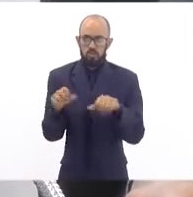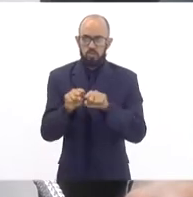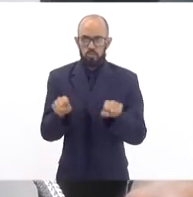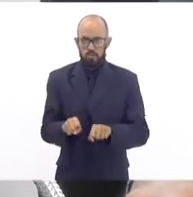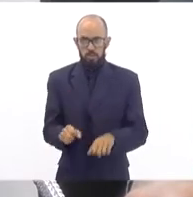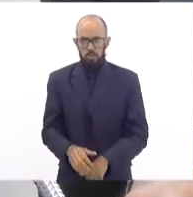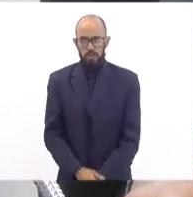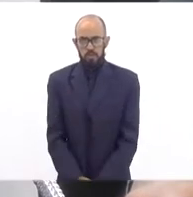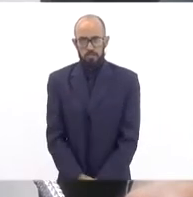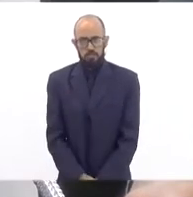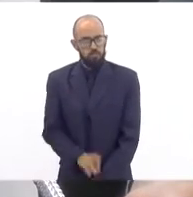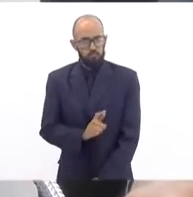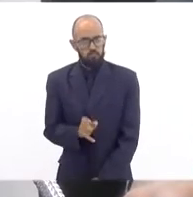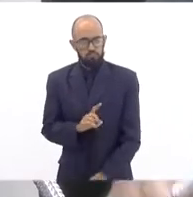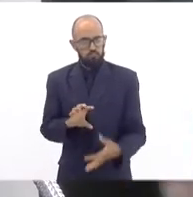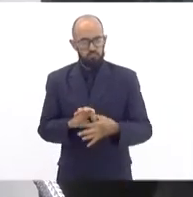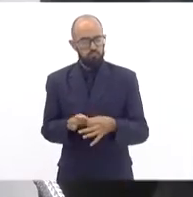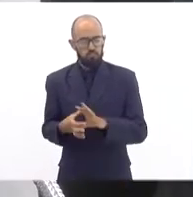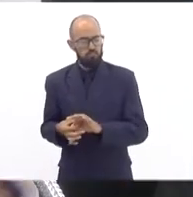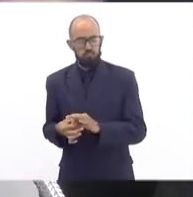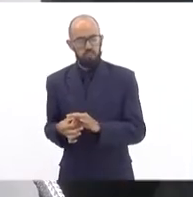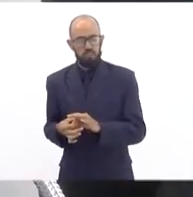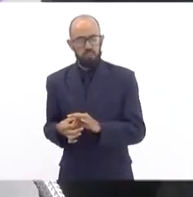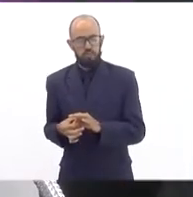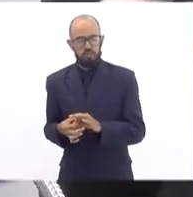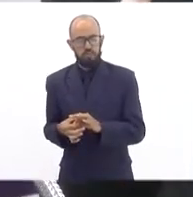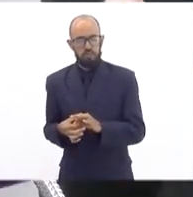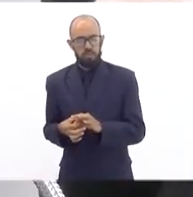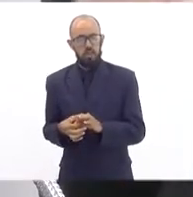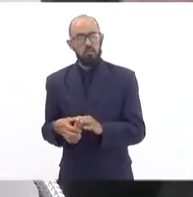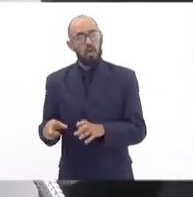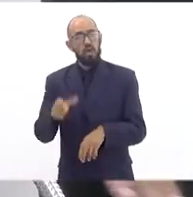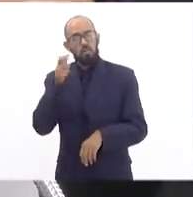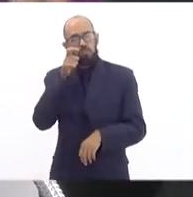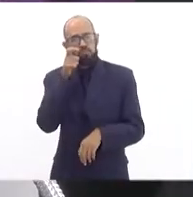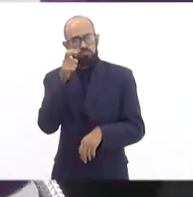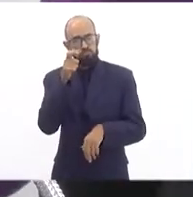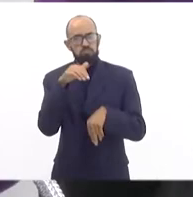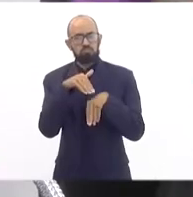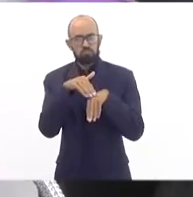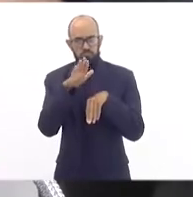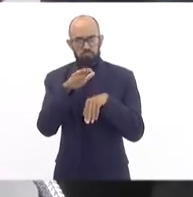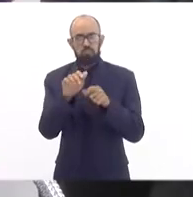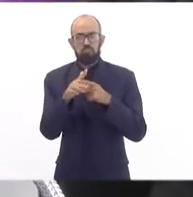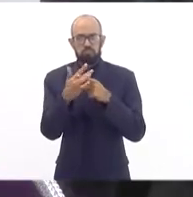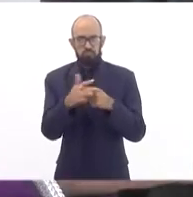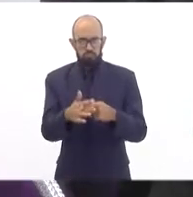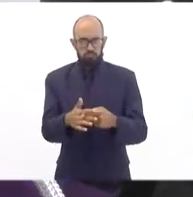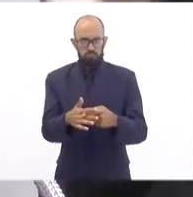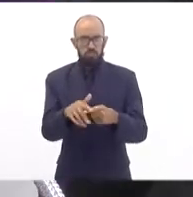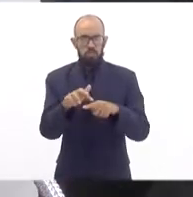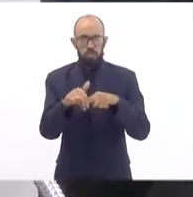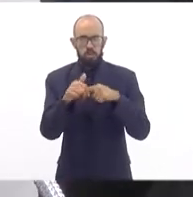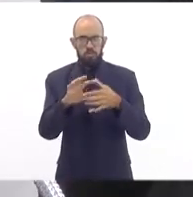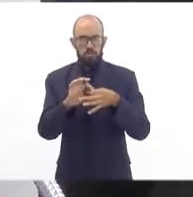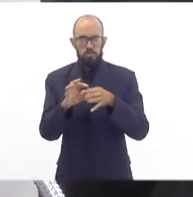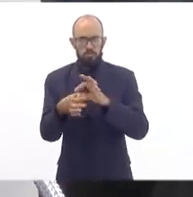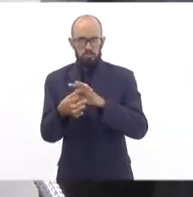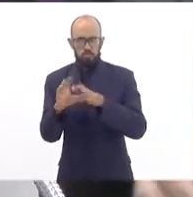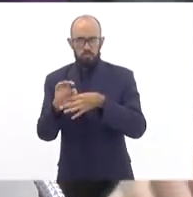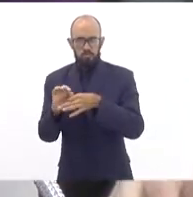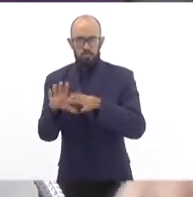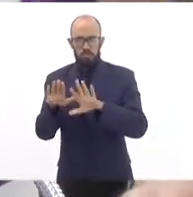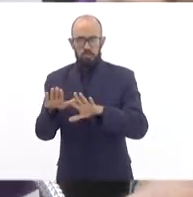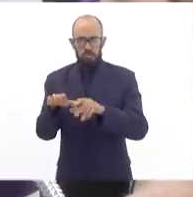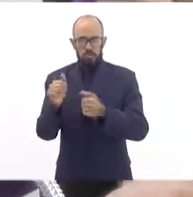Supervia. Não é as Olimpíadas. As Olimpíadas foram atrativas a mais, tiveram que fazer a modernização devido às Olimpíadas. Mas quem sustenta o